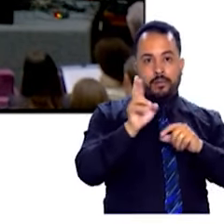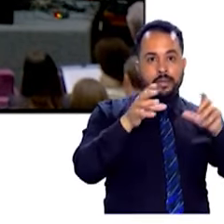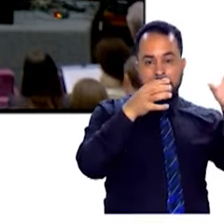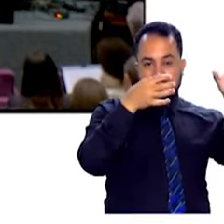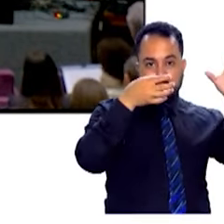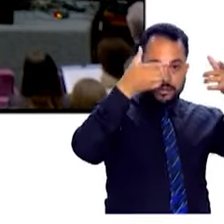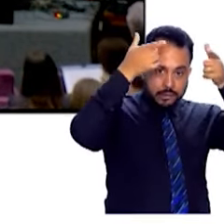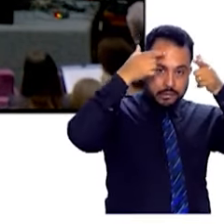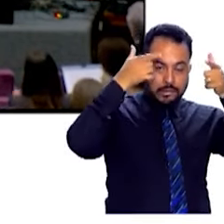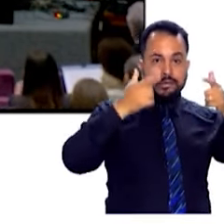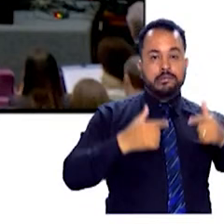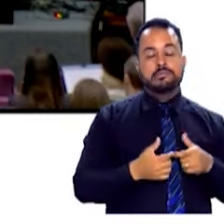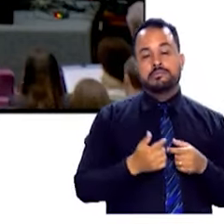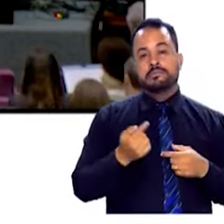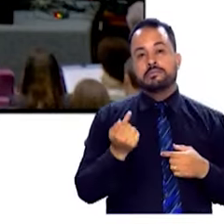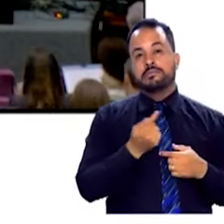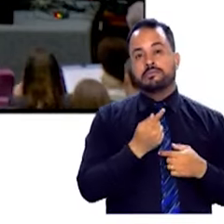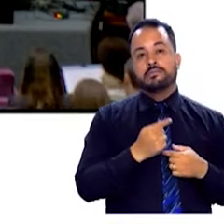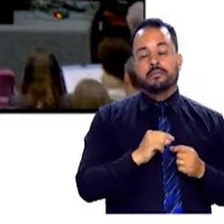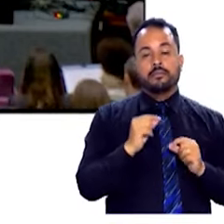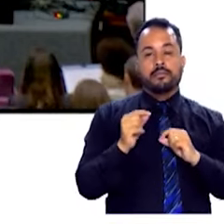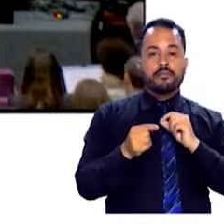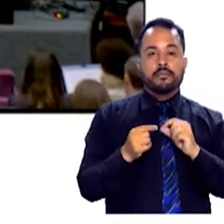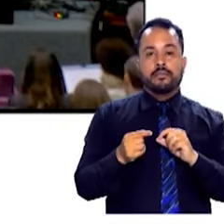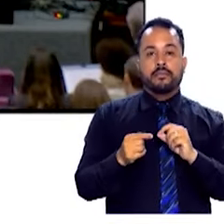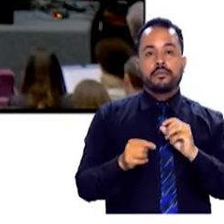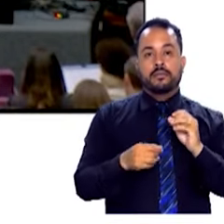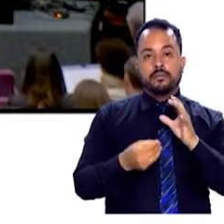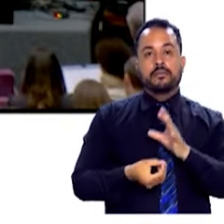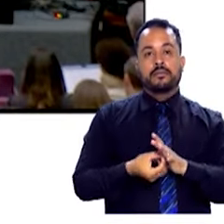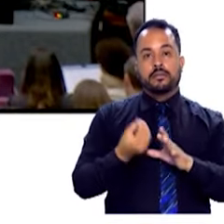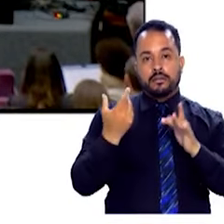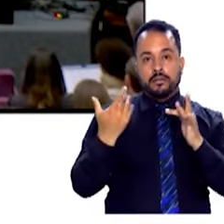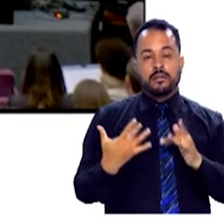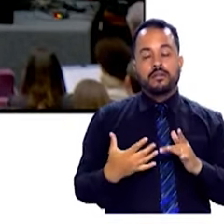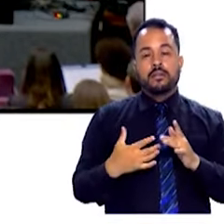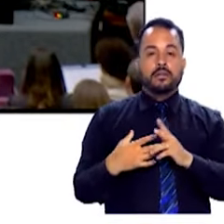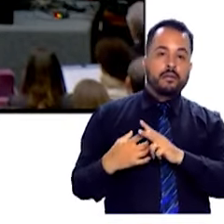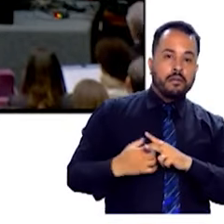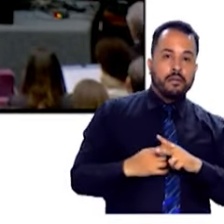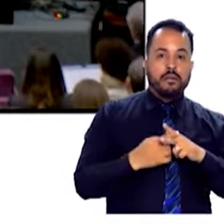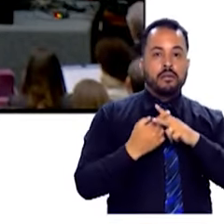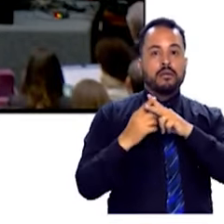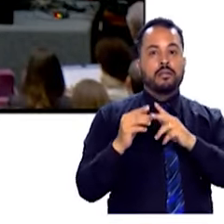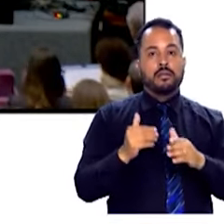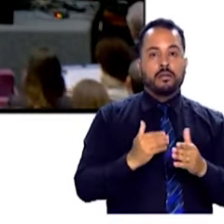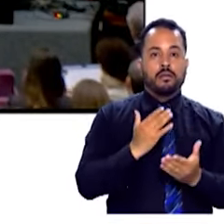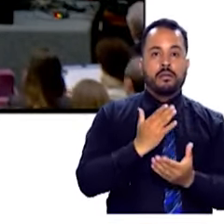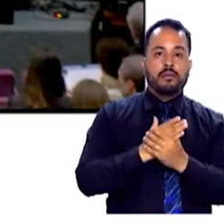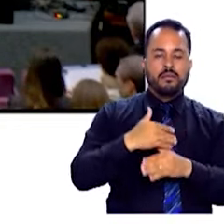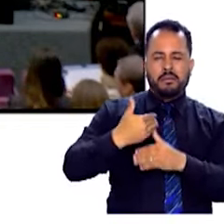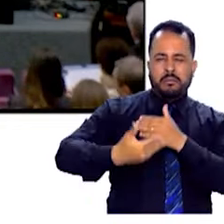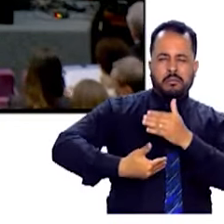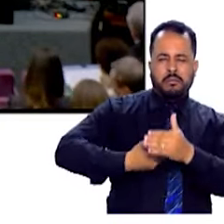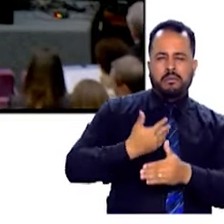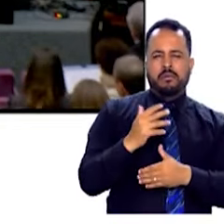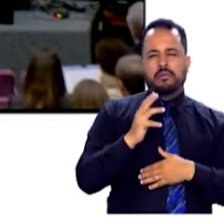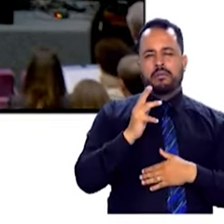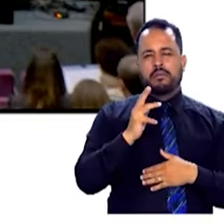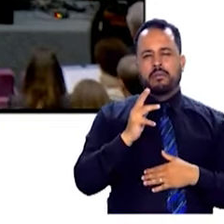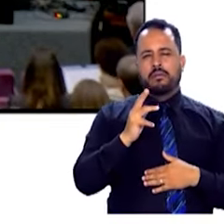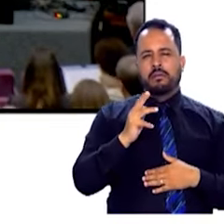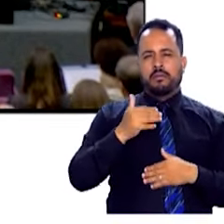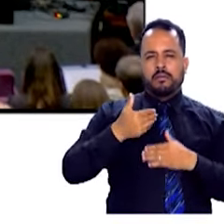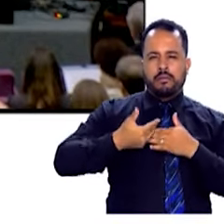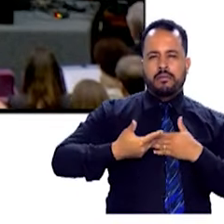eh para fazer com que alguns algumas eleções fossem reformadas B esse processo de séculos eh que começa com a instituição